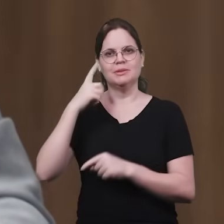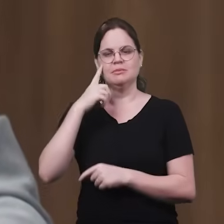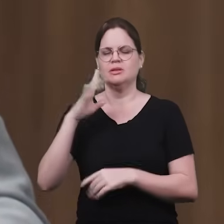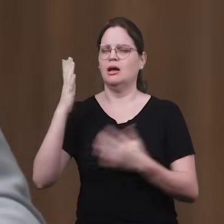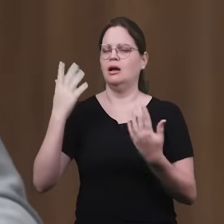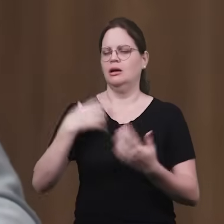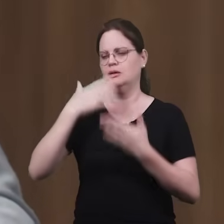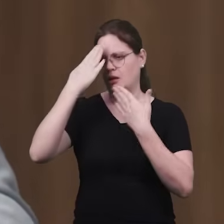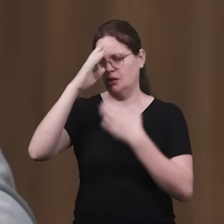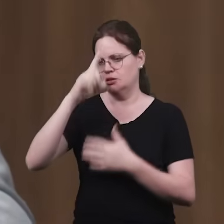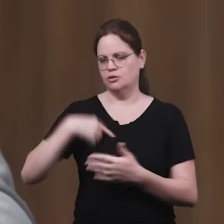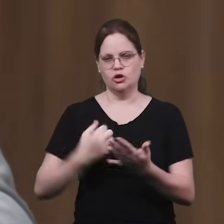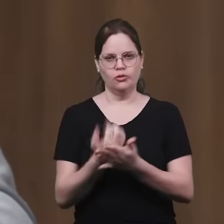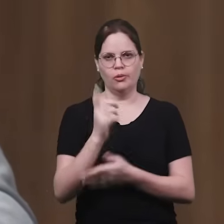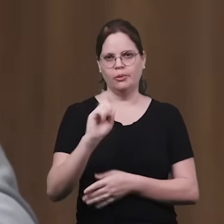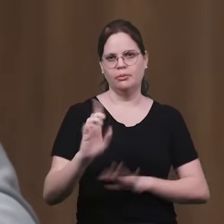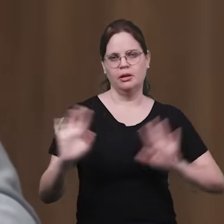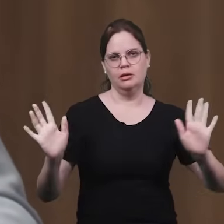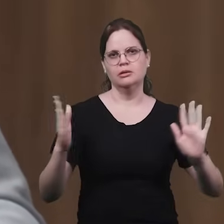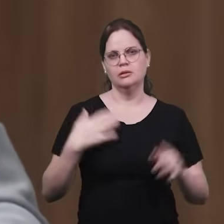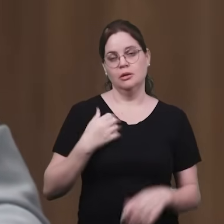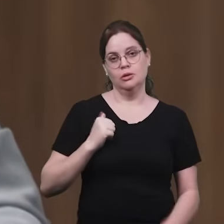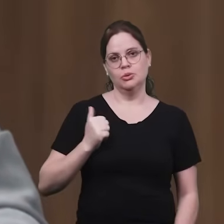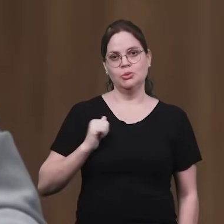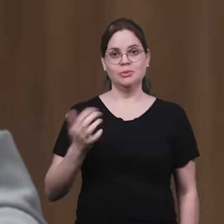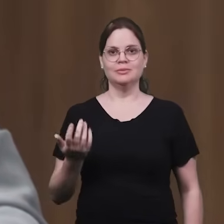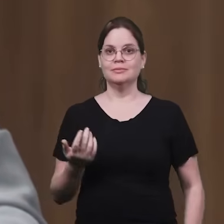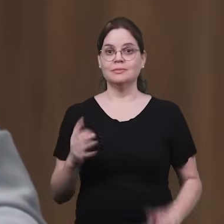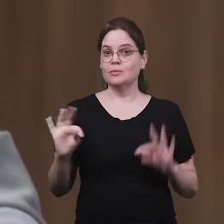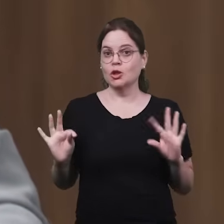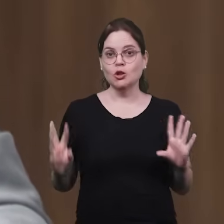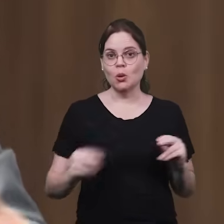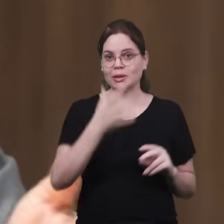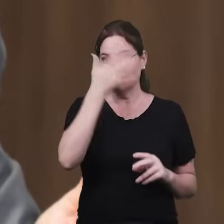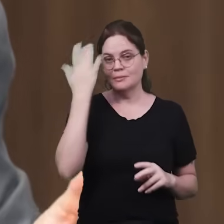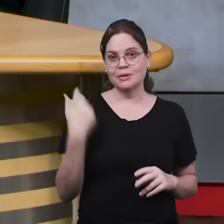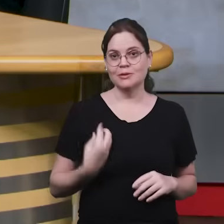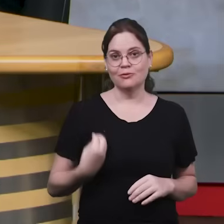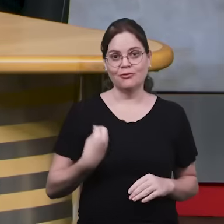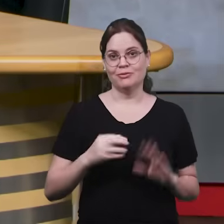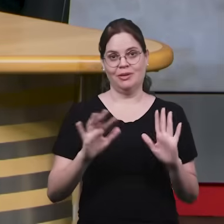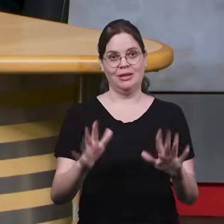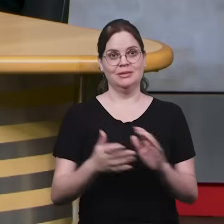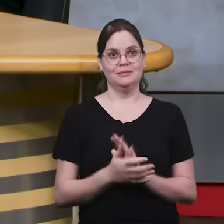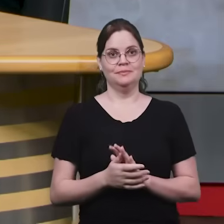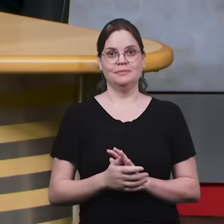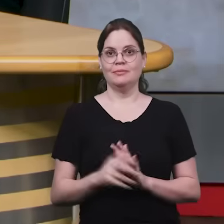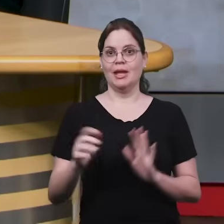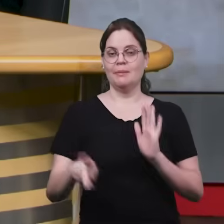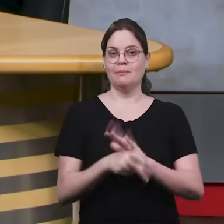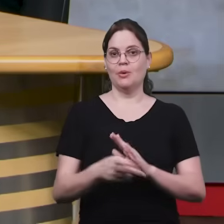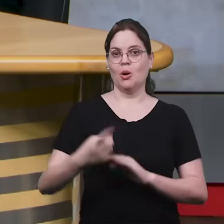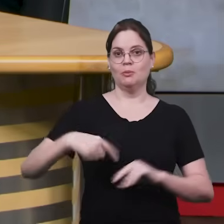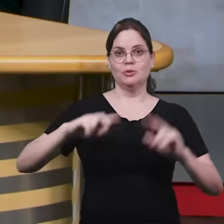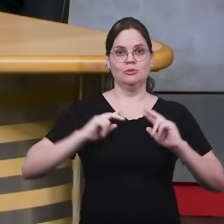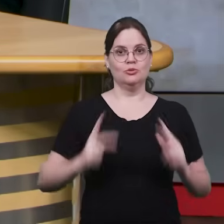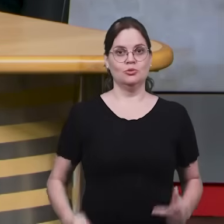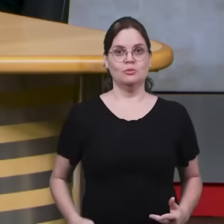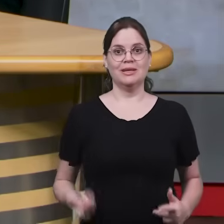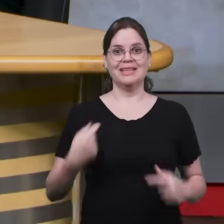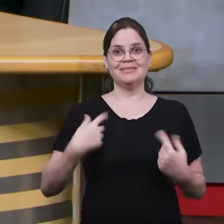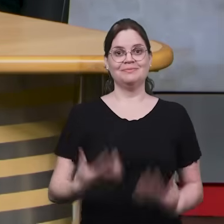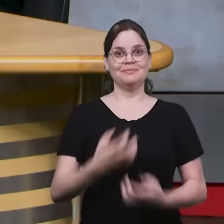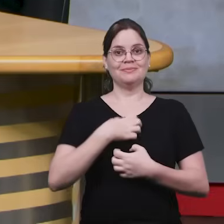bem que eu não comprei. Verdade. Entendeu? Ainda bem que eu não comprei. Todo mundo passa por isso. Todo mundo passa por isso. Isso é do ser humano, isso